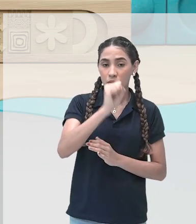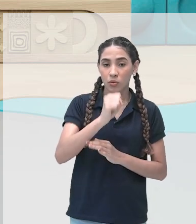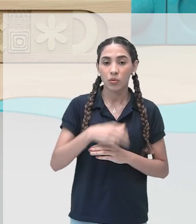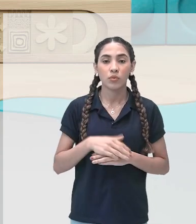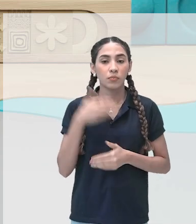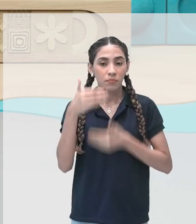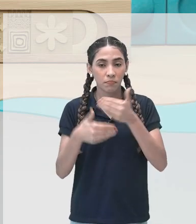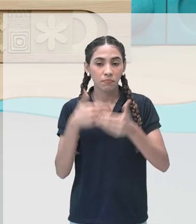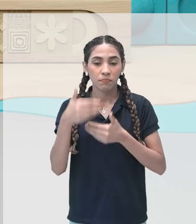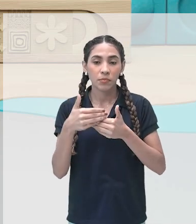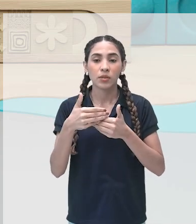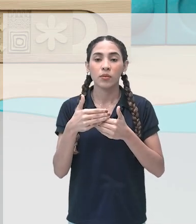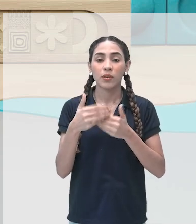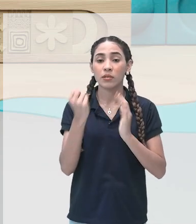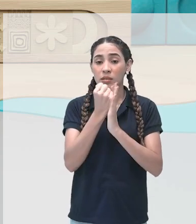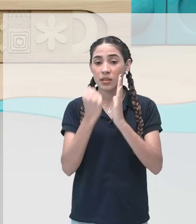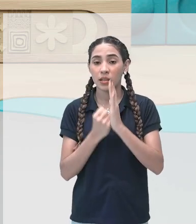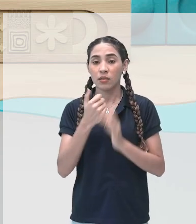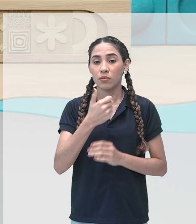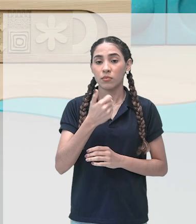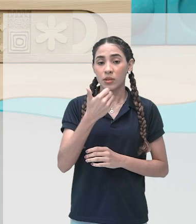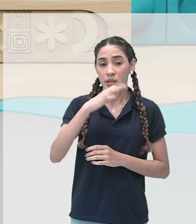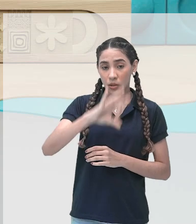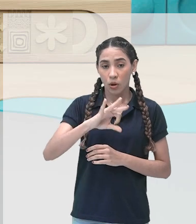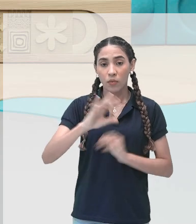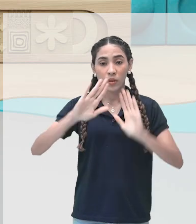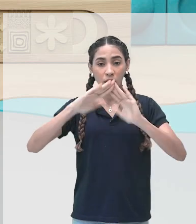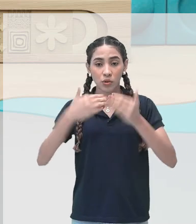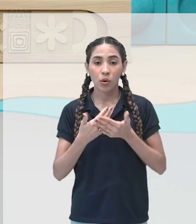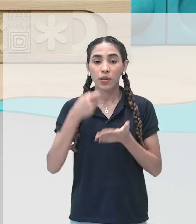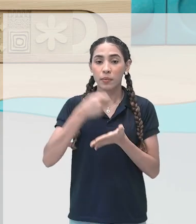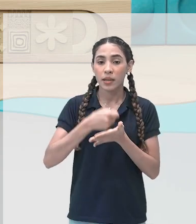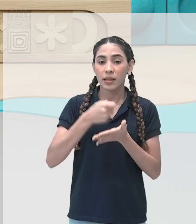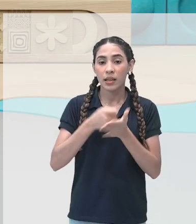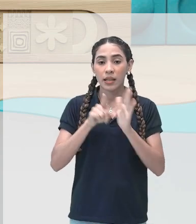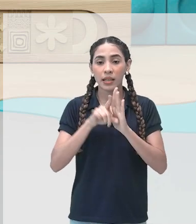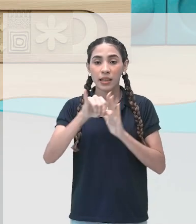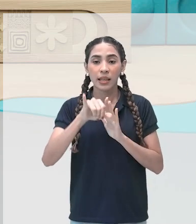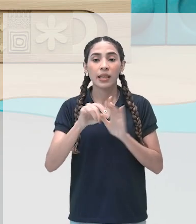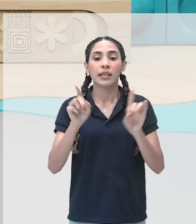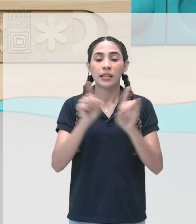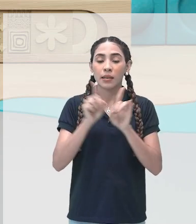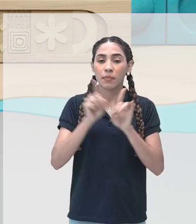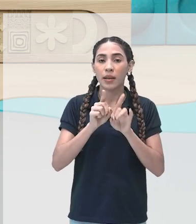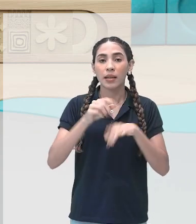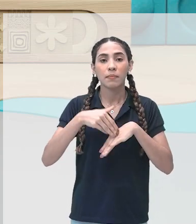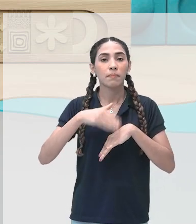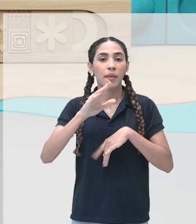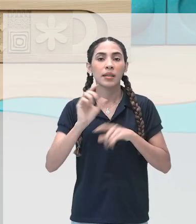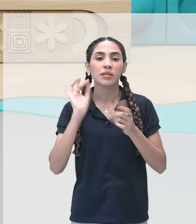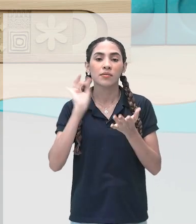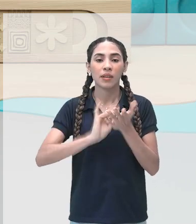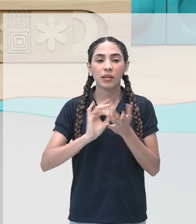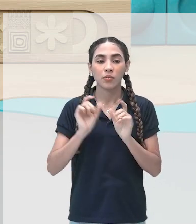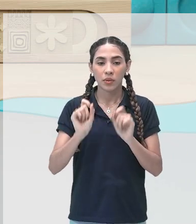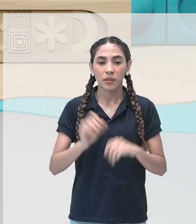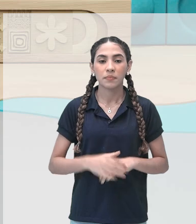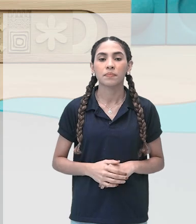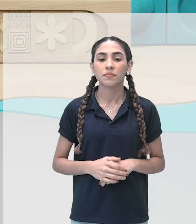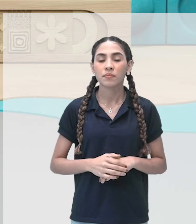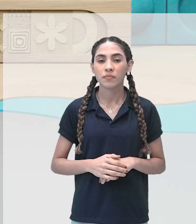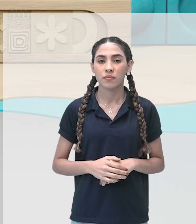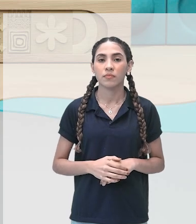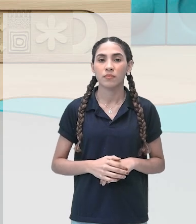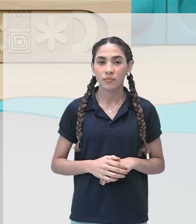longo do século XIX, com a instauração da escola obrigatória pelas leis, e se tornando algo, de fato, a noção que se